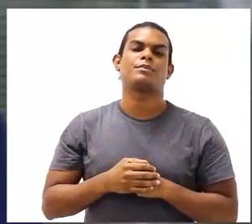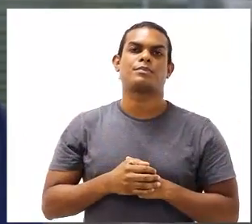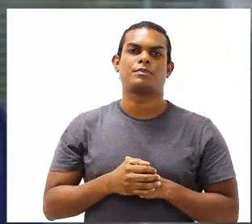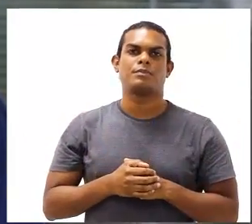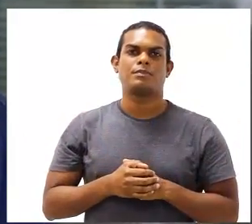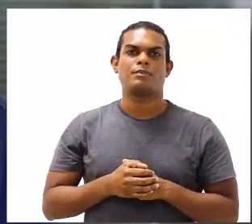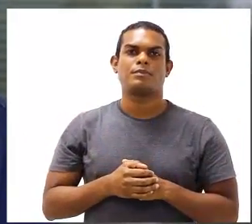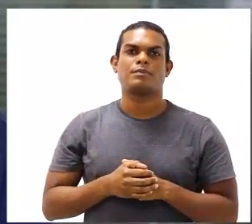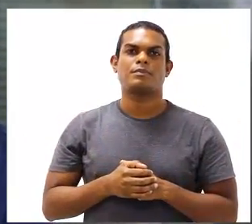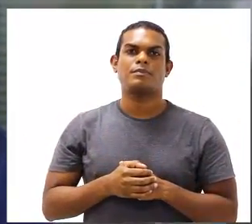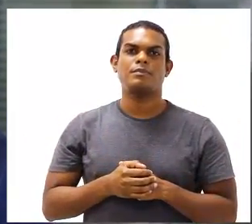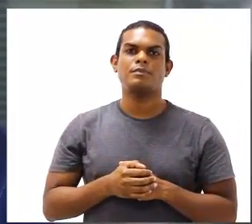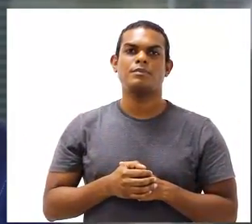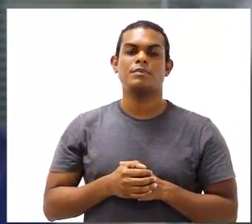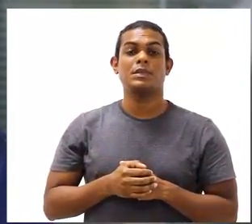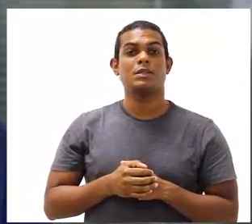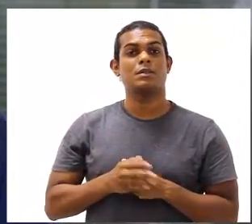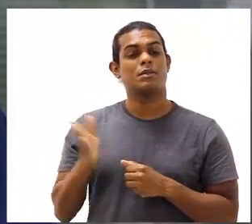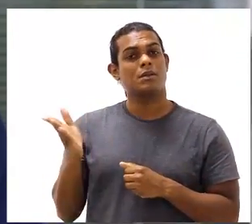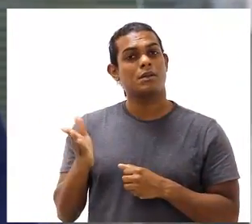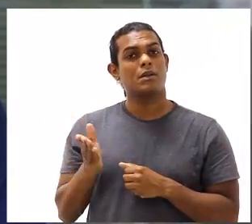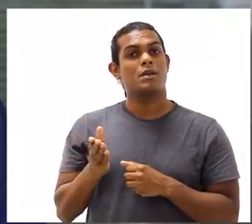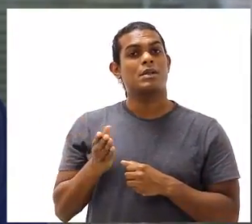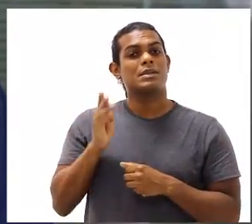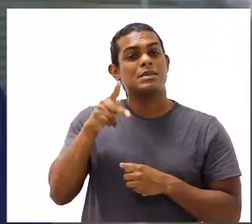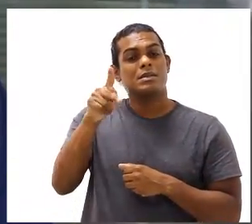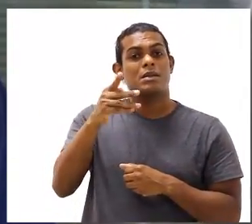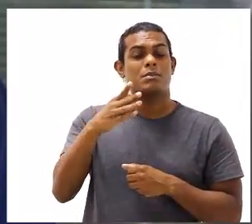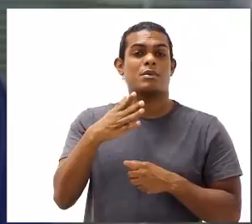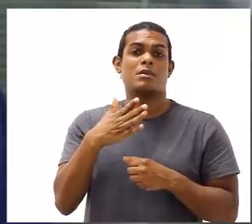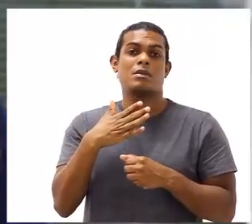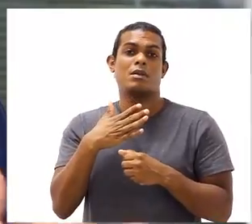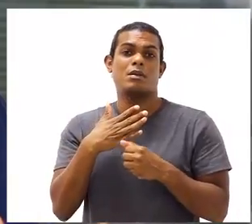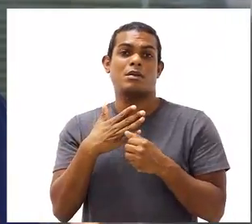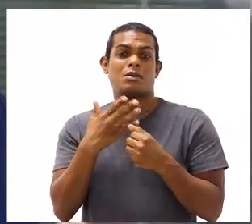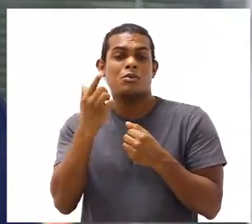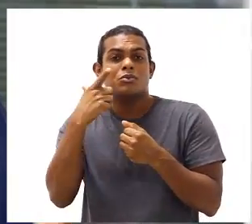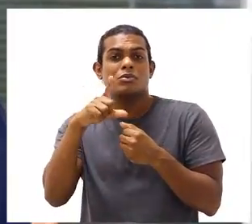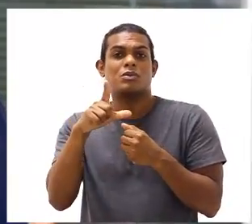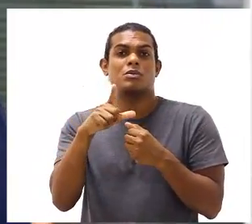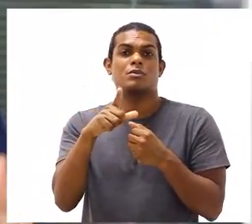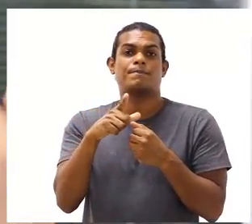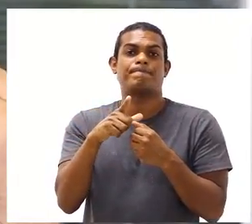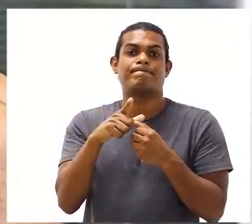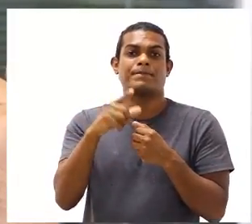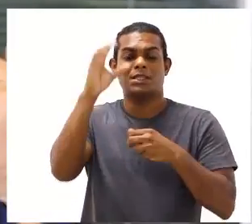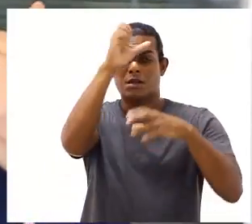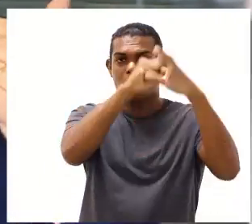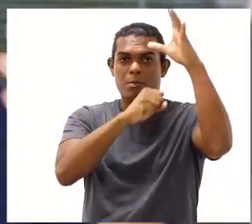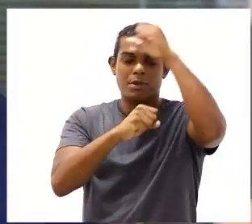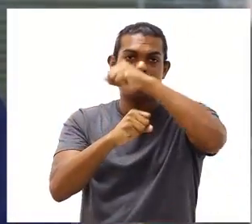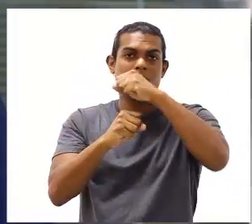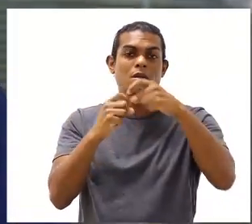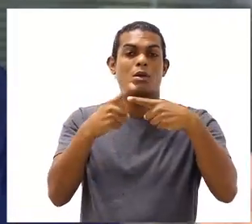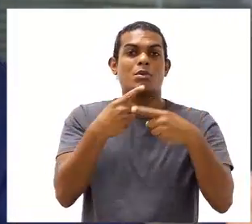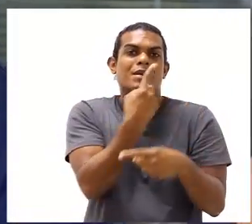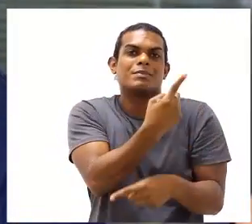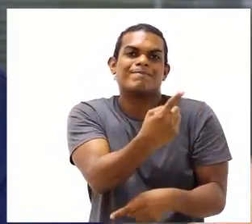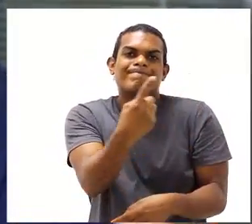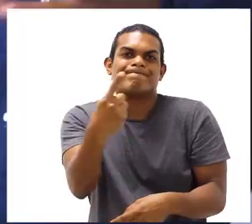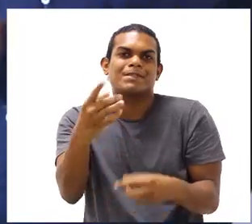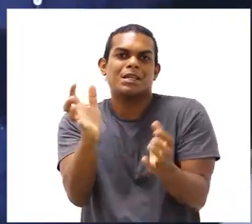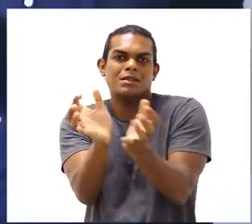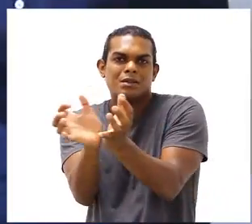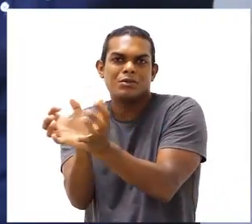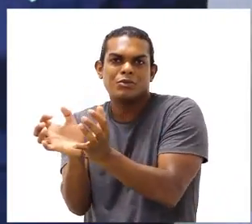vez mais eu aprendo, né? Cada turma minha, nova, é um aprendizado. Então,